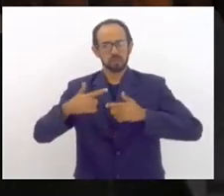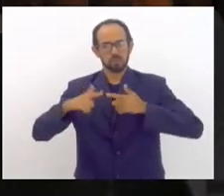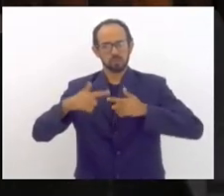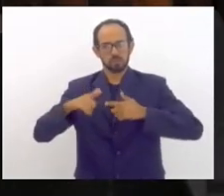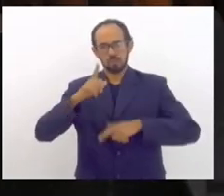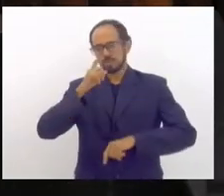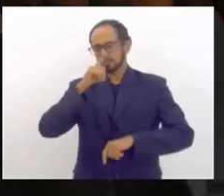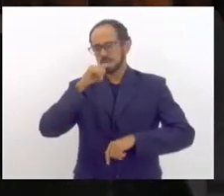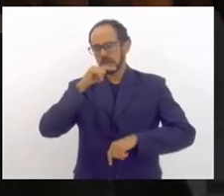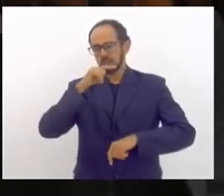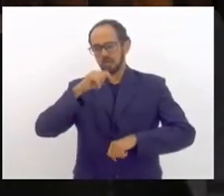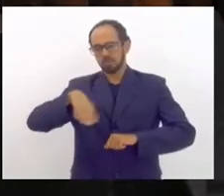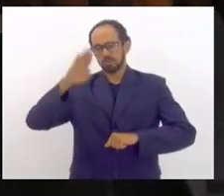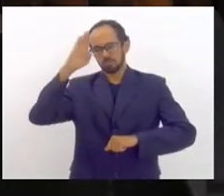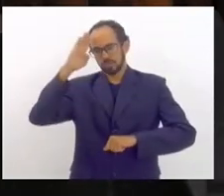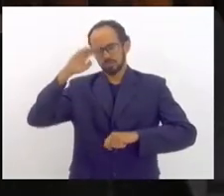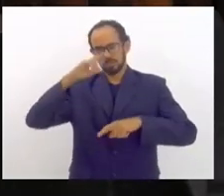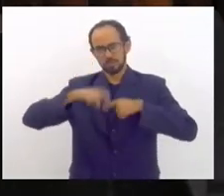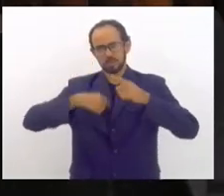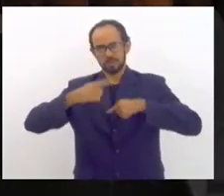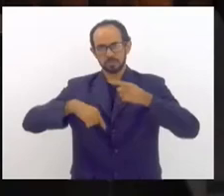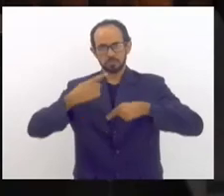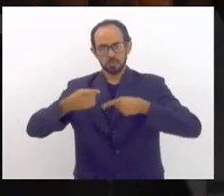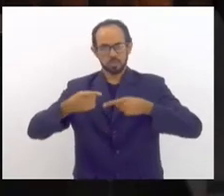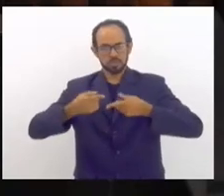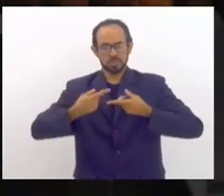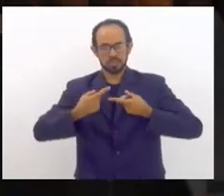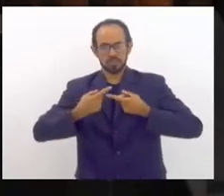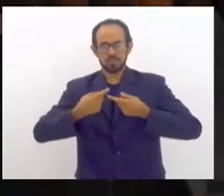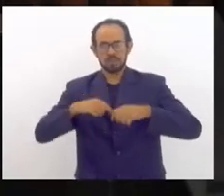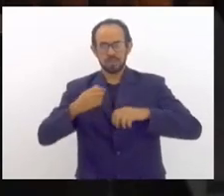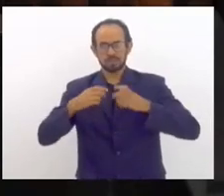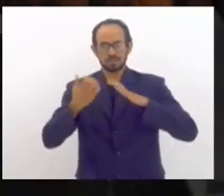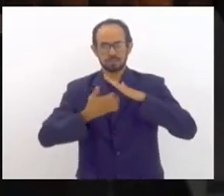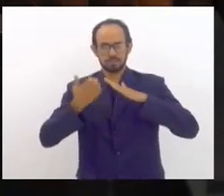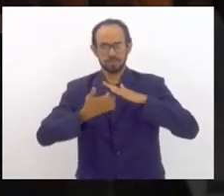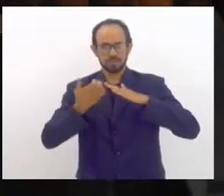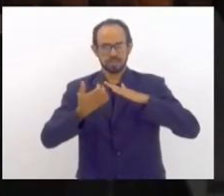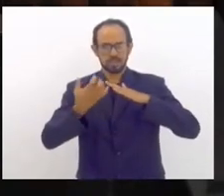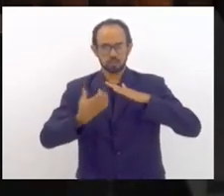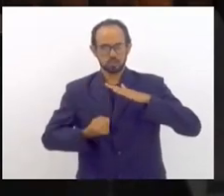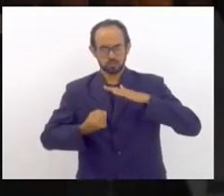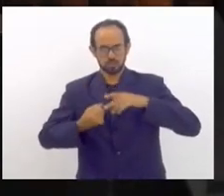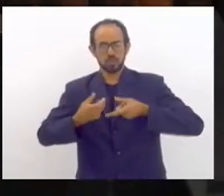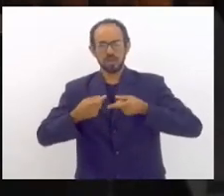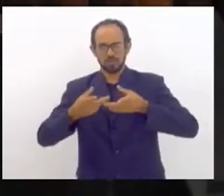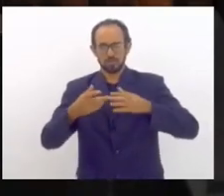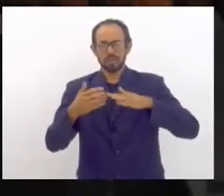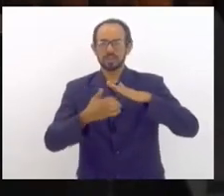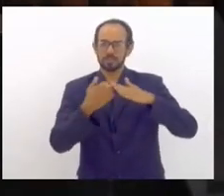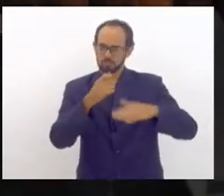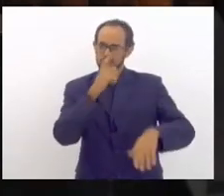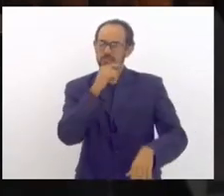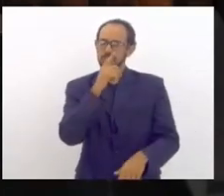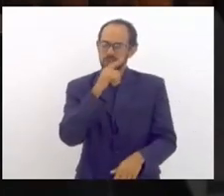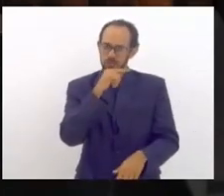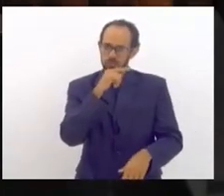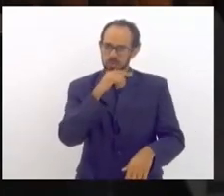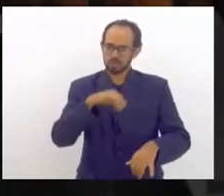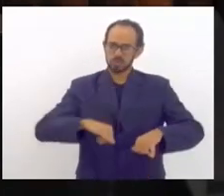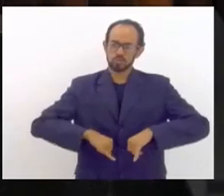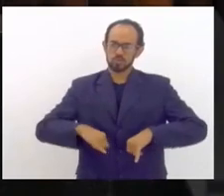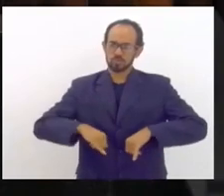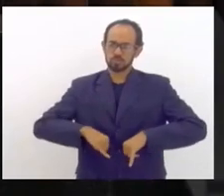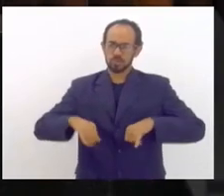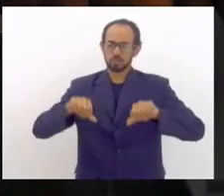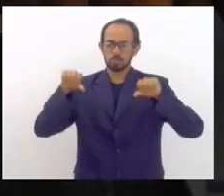água. Principalmente depois aí que as empresas assumiram, né, a concessão da água no nosso estado. Quem está sofrendo com isso